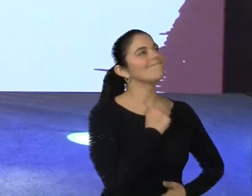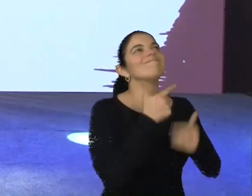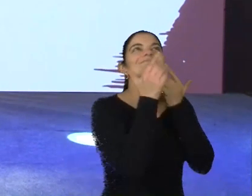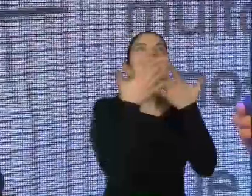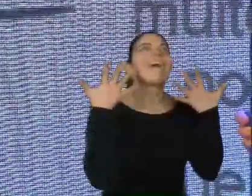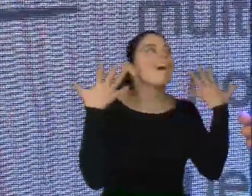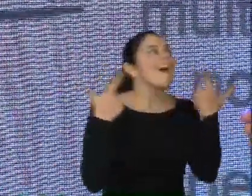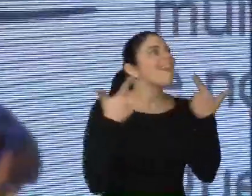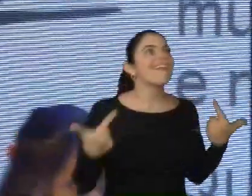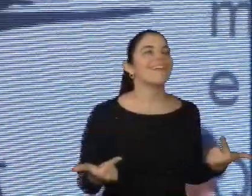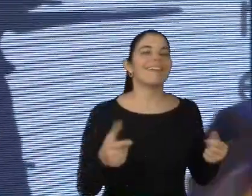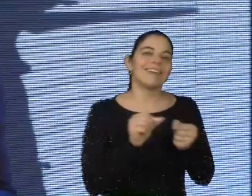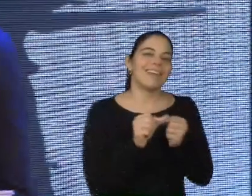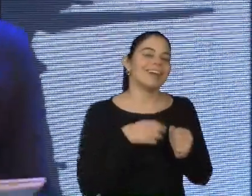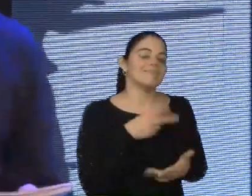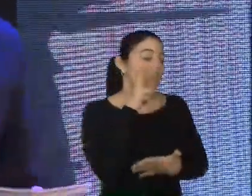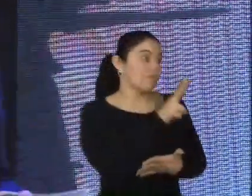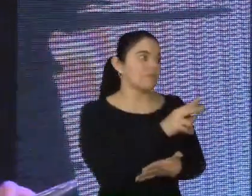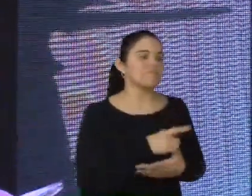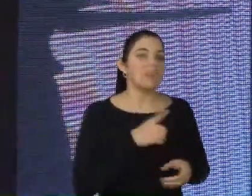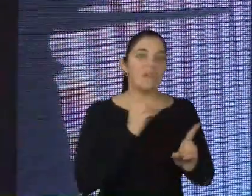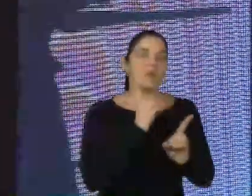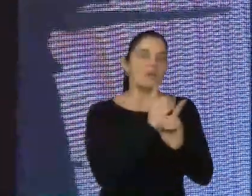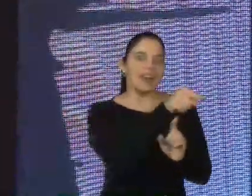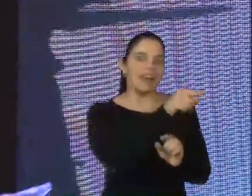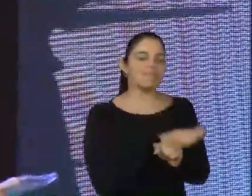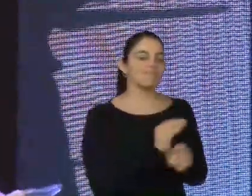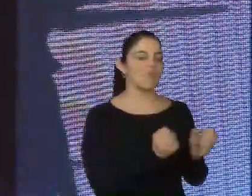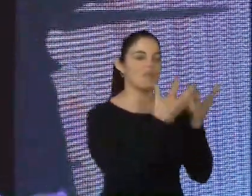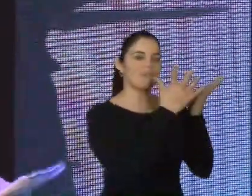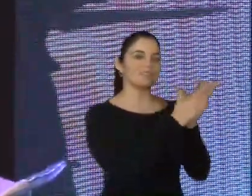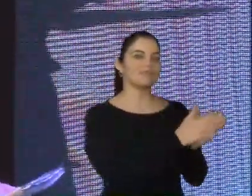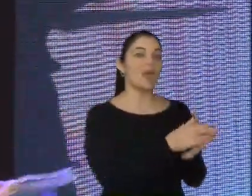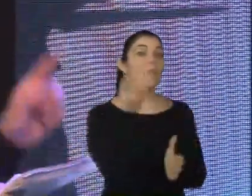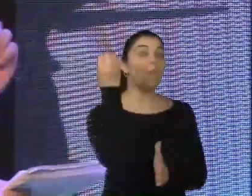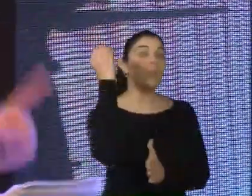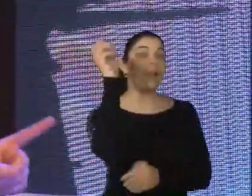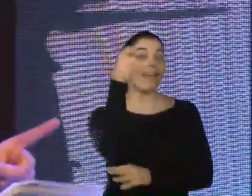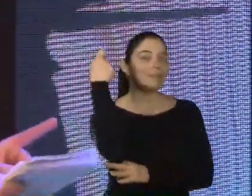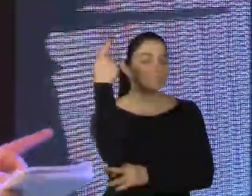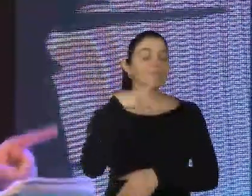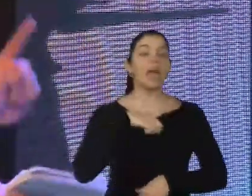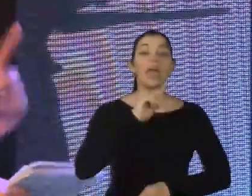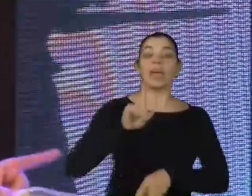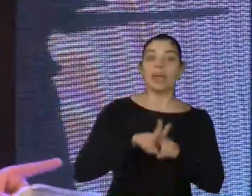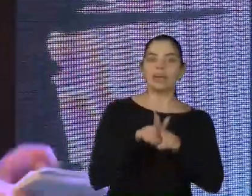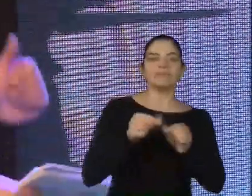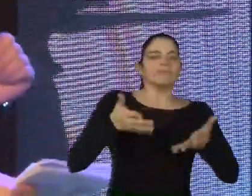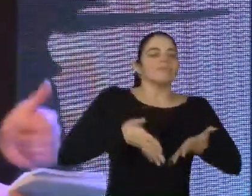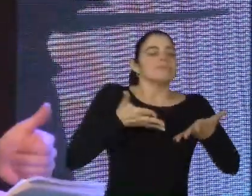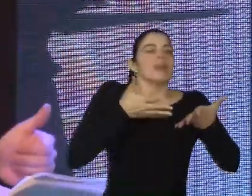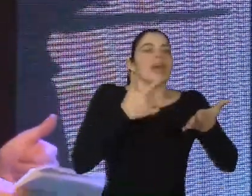Sandra foi, eu comentei com vocês que encontrei ela num evento em Porto Alegre, e foi uma das pessoas que me incentivaram e me inspiraram